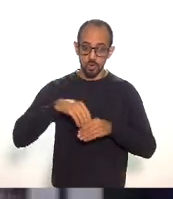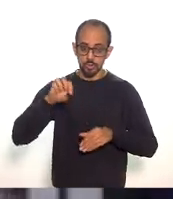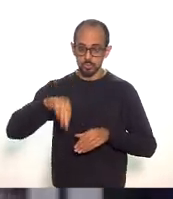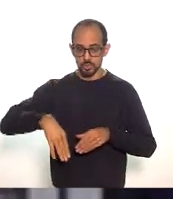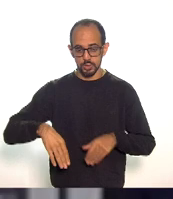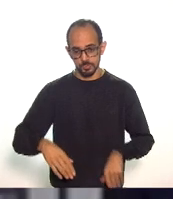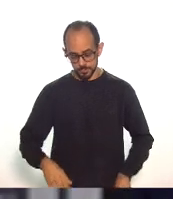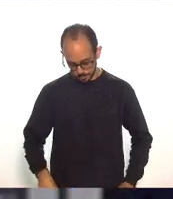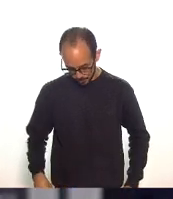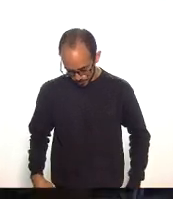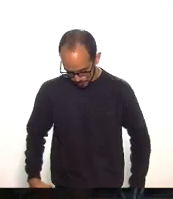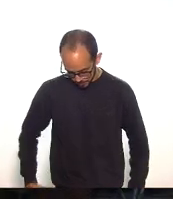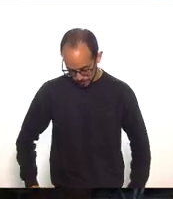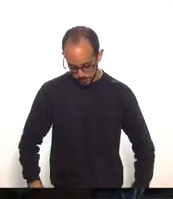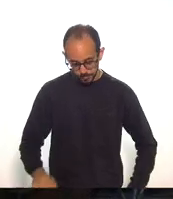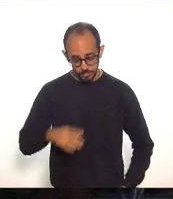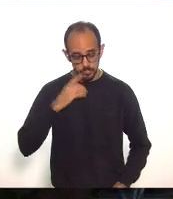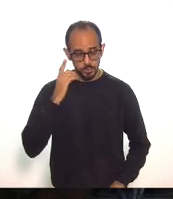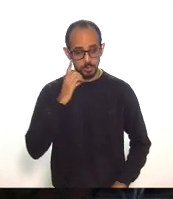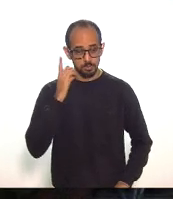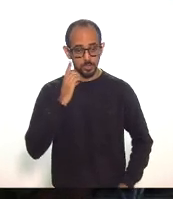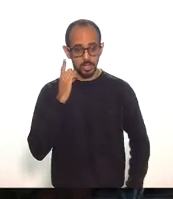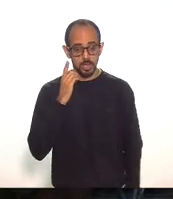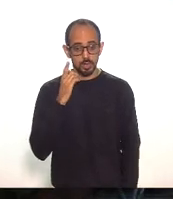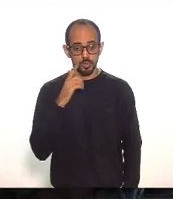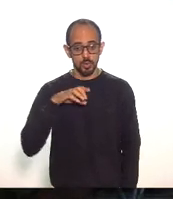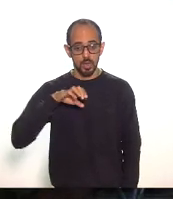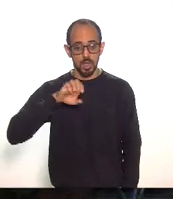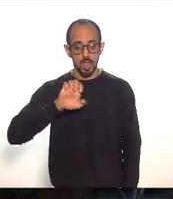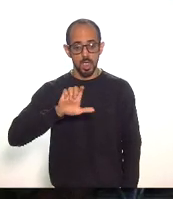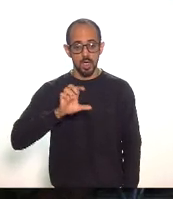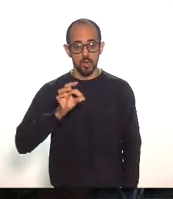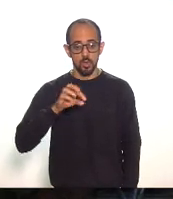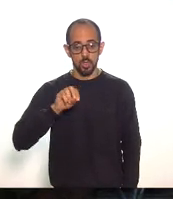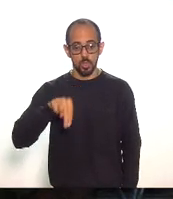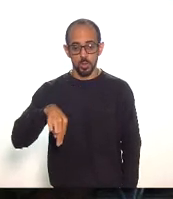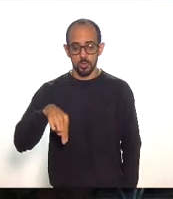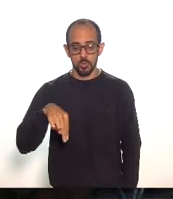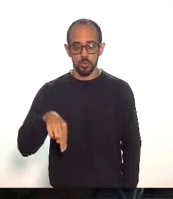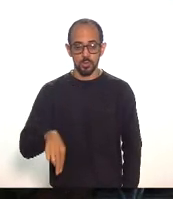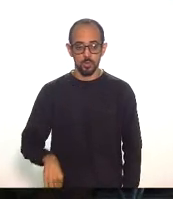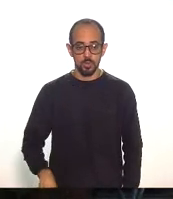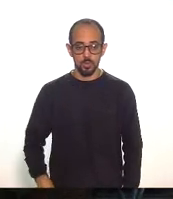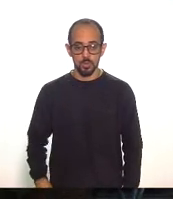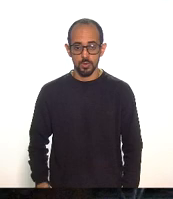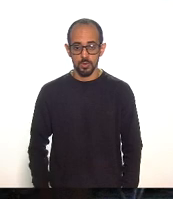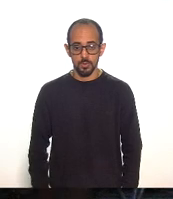presidente. Deputado Elton Cristo.